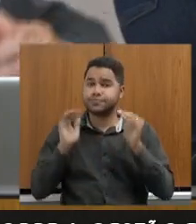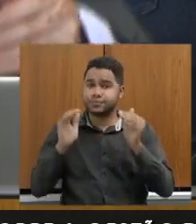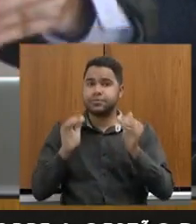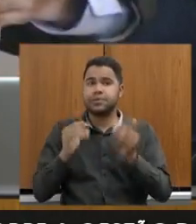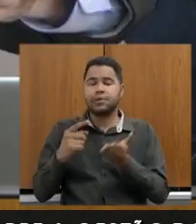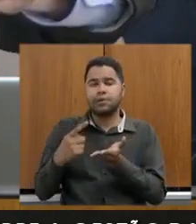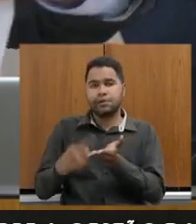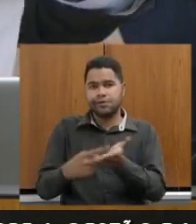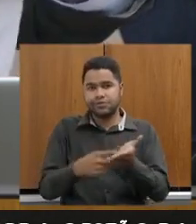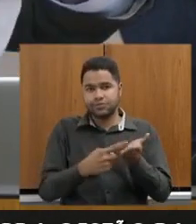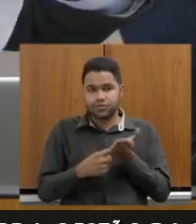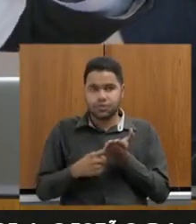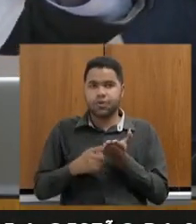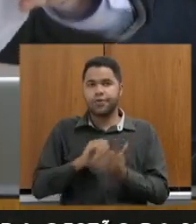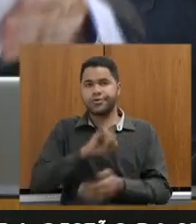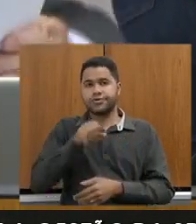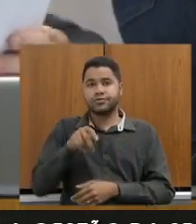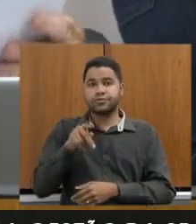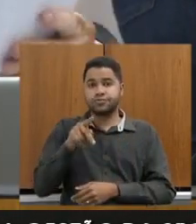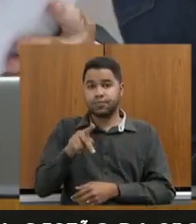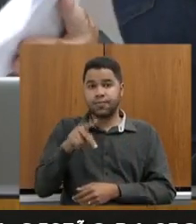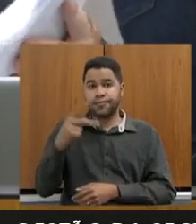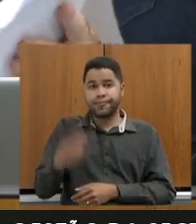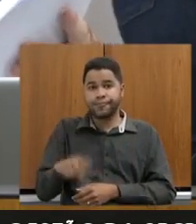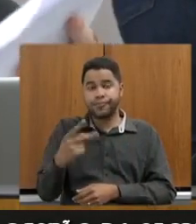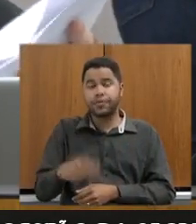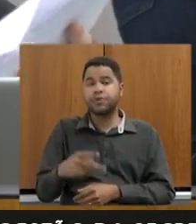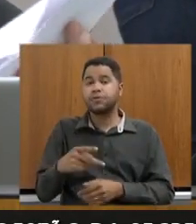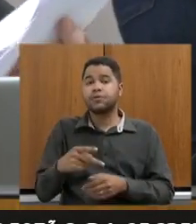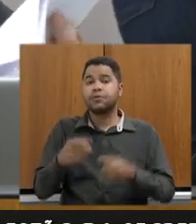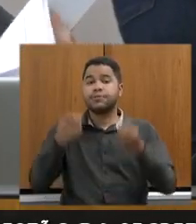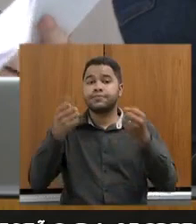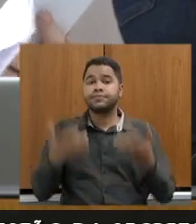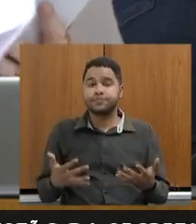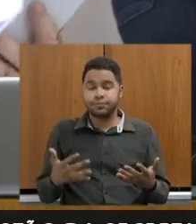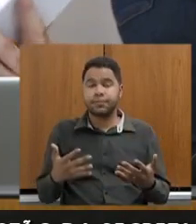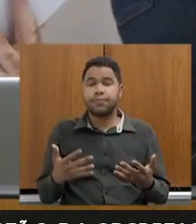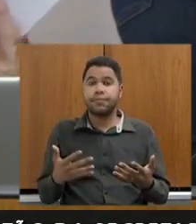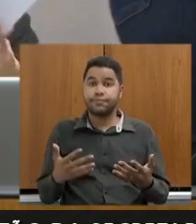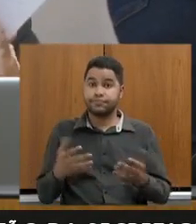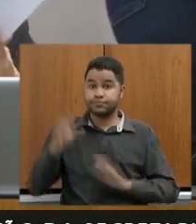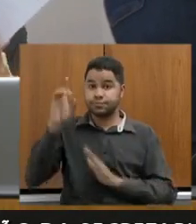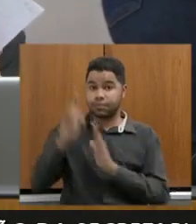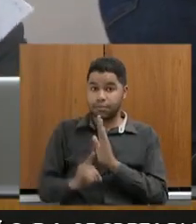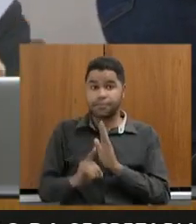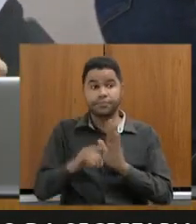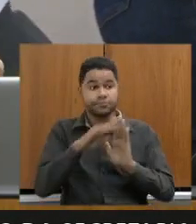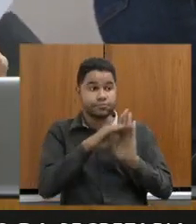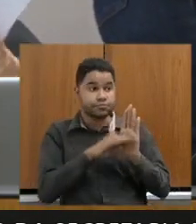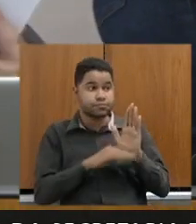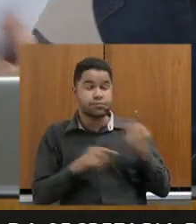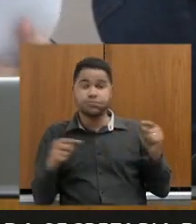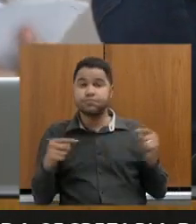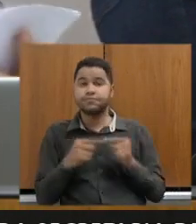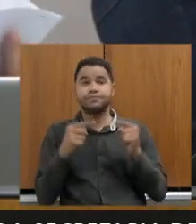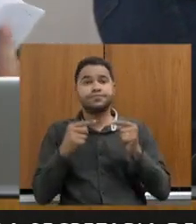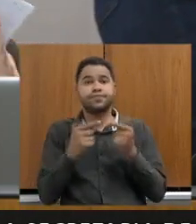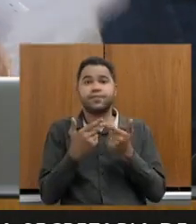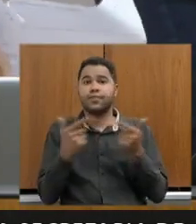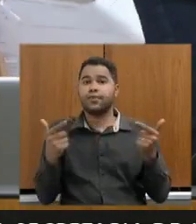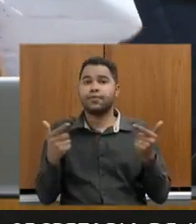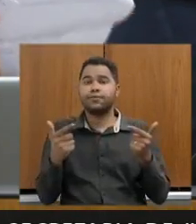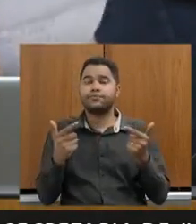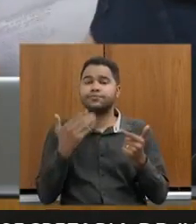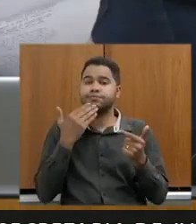acordam é serviço por dentro aqui do STJ fala claramente teve o direito preencher os requisitos não é